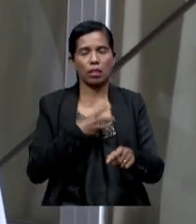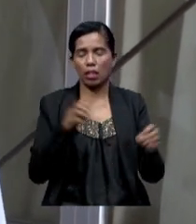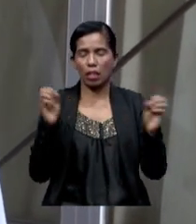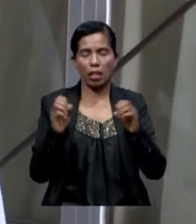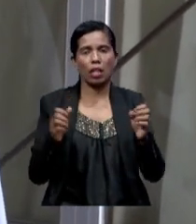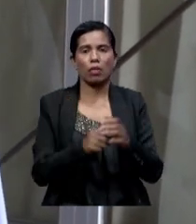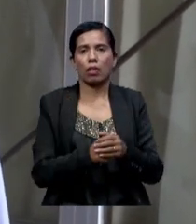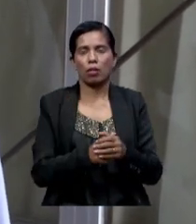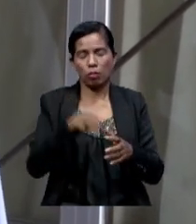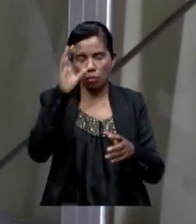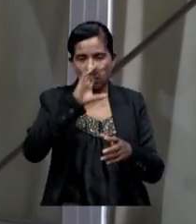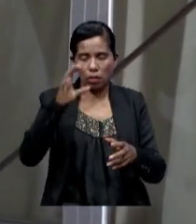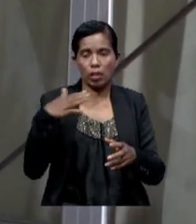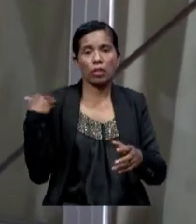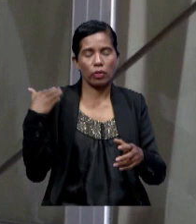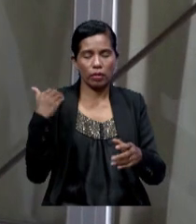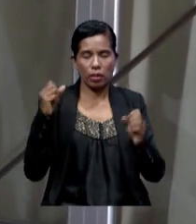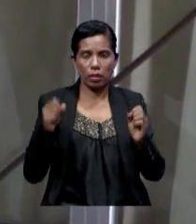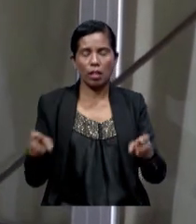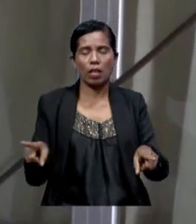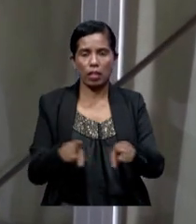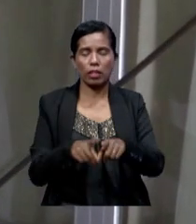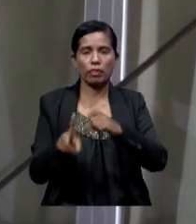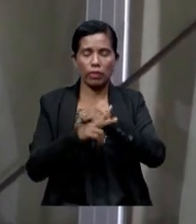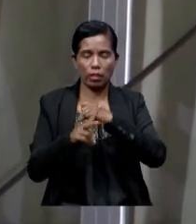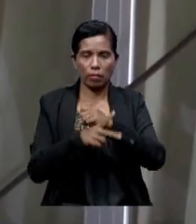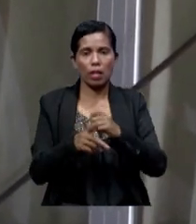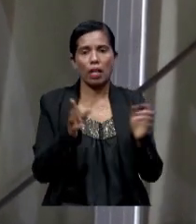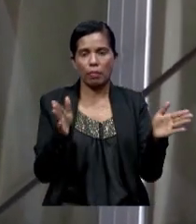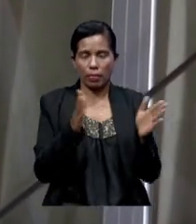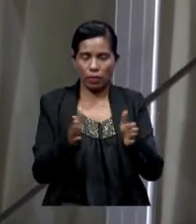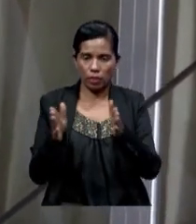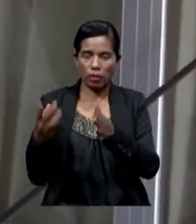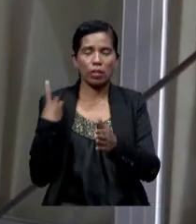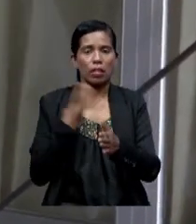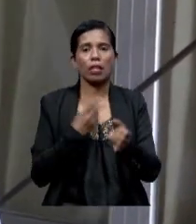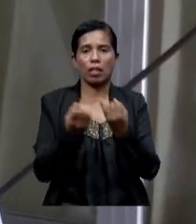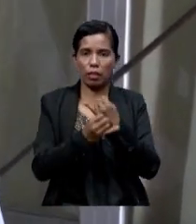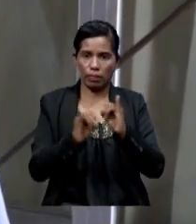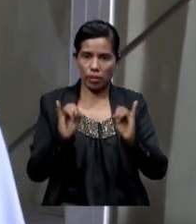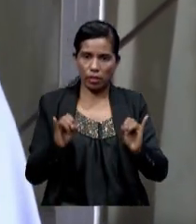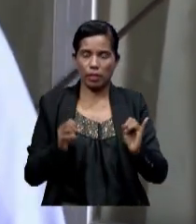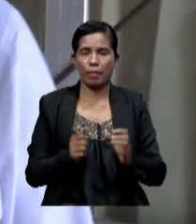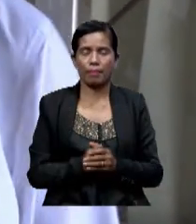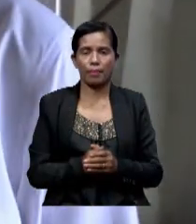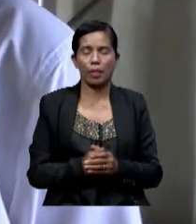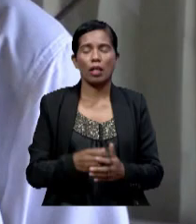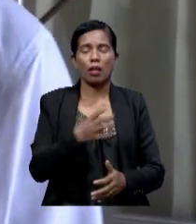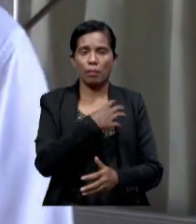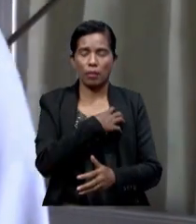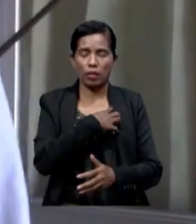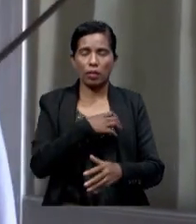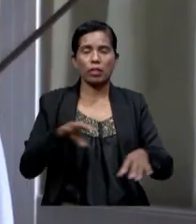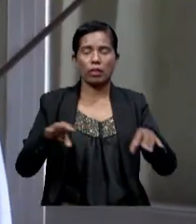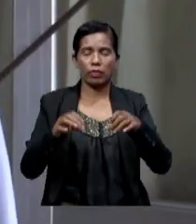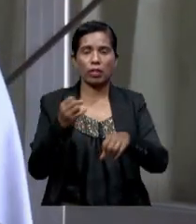continuador, bana saun ne sai vítima na fatim bai, processo ita uku ainda ne. No nemos foi na lais ne, polícia serviço